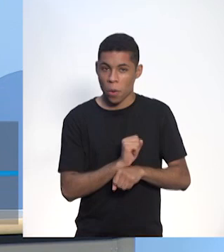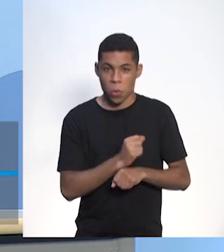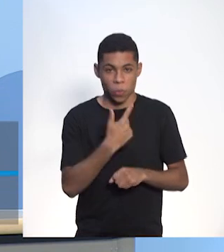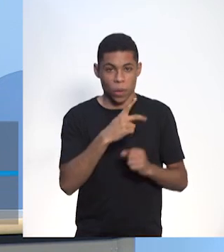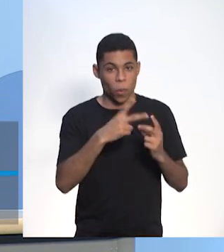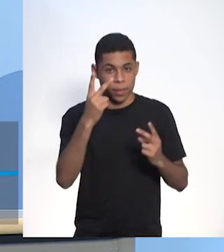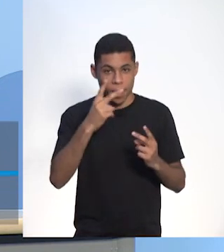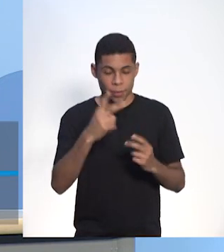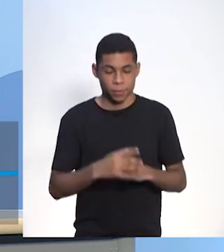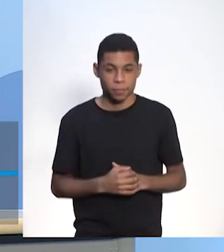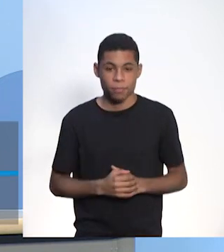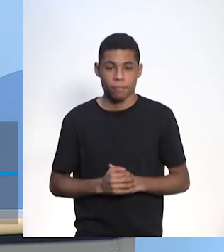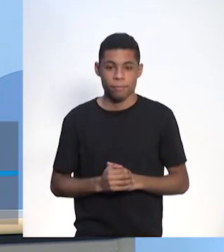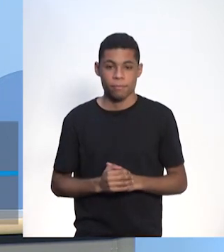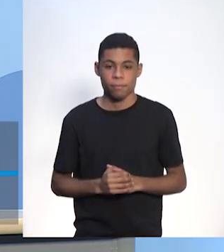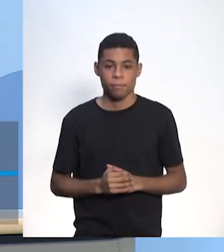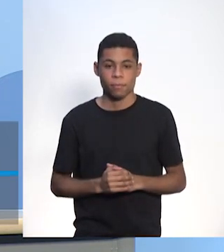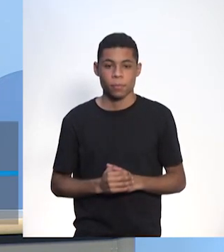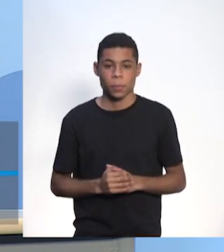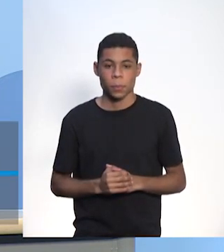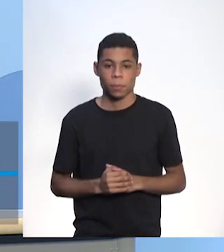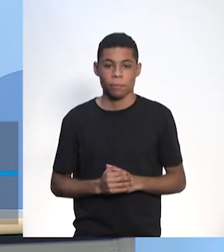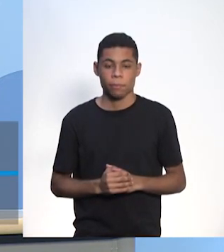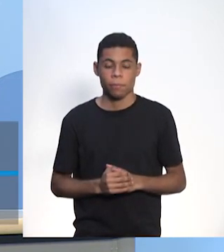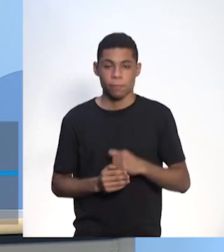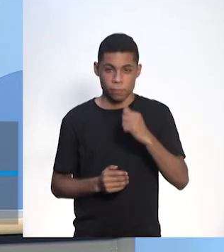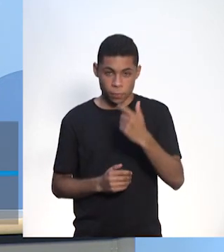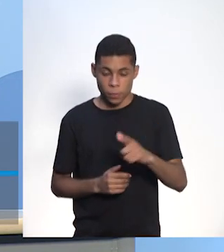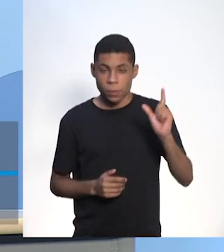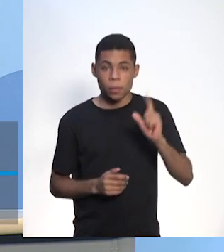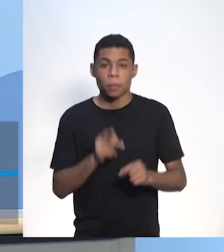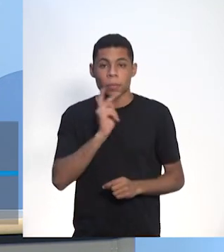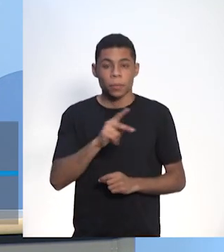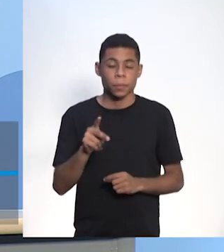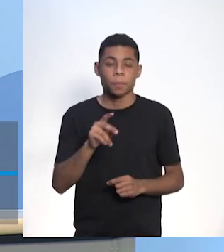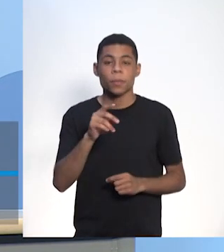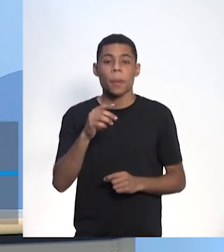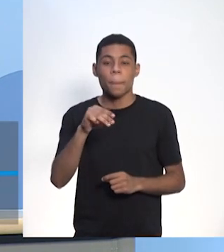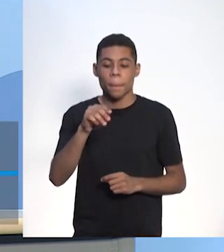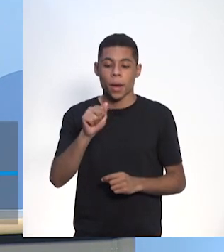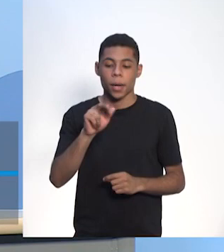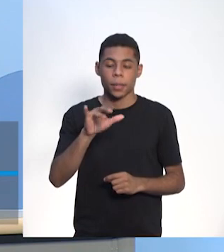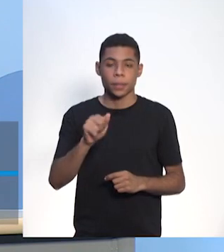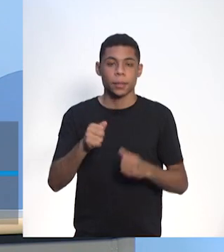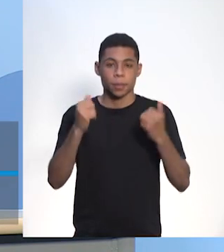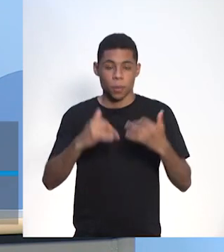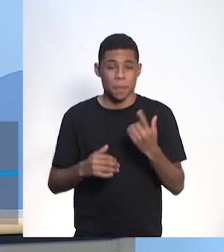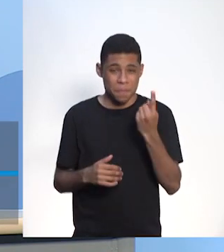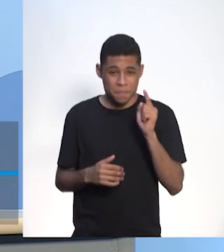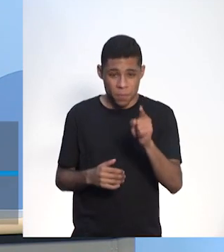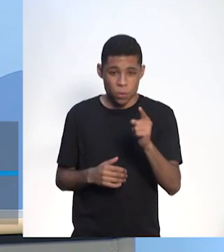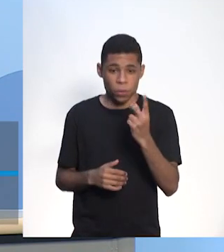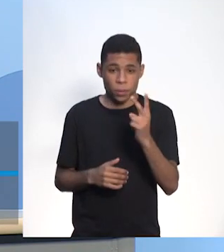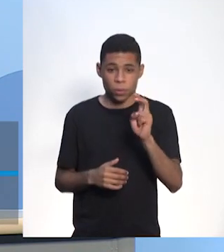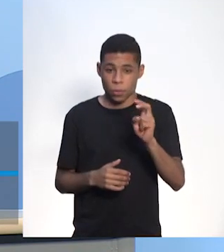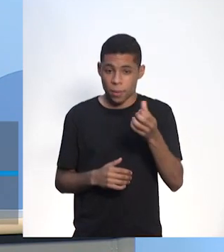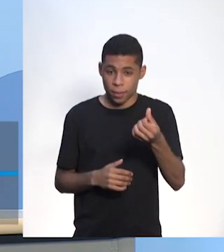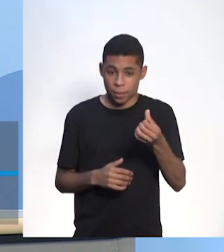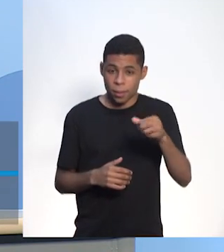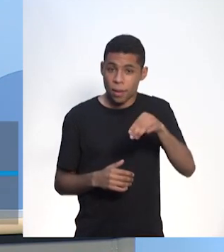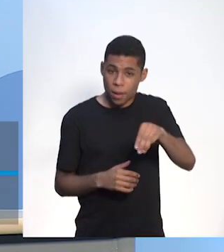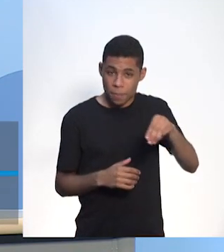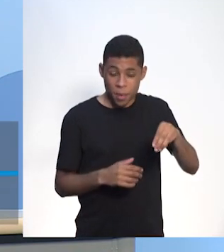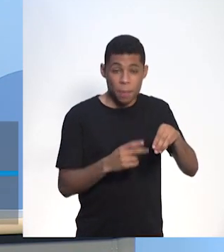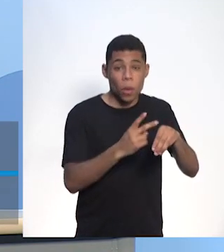ali, certo? Os alunos da Promárcia colocaram assim, ó, 1.256